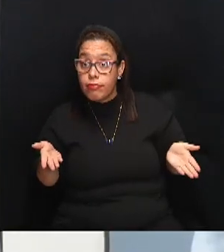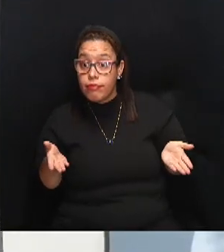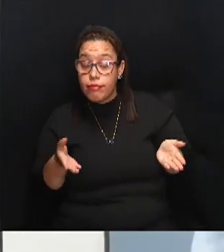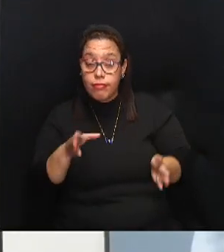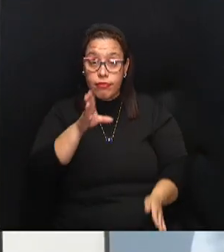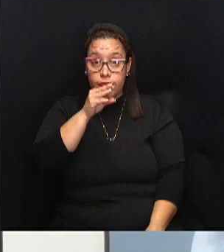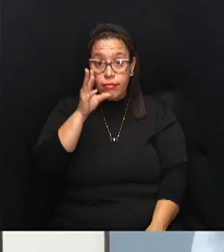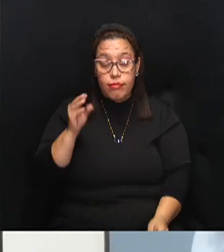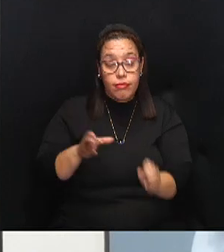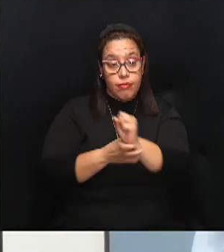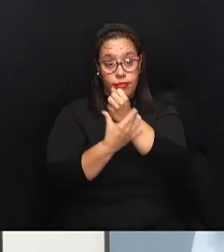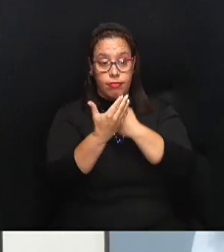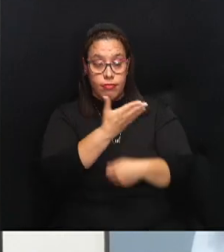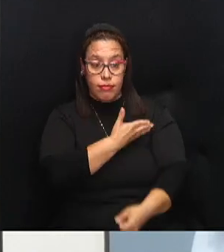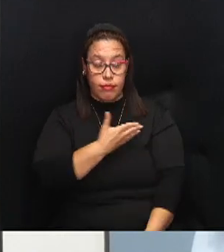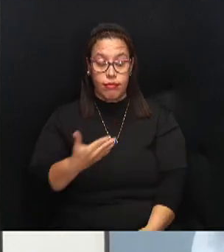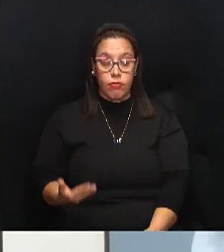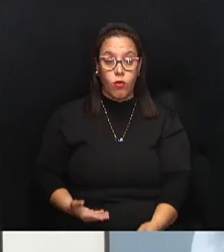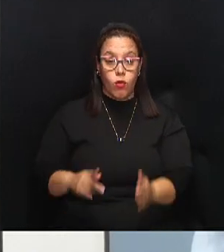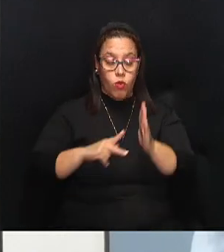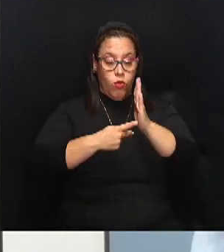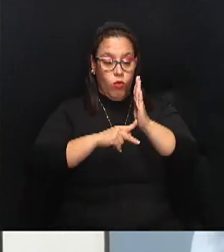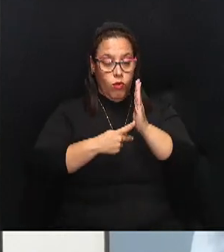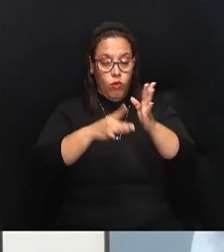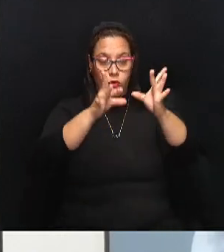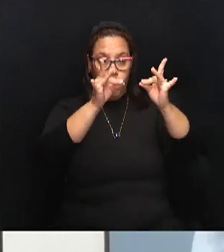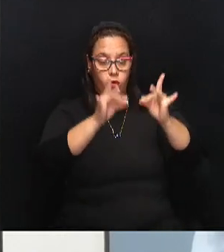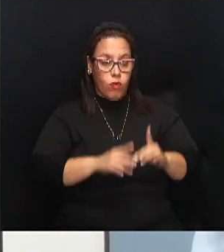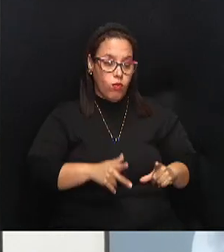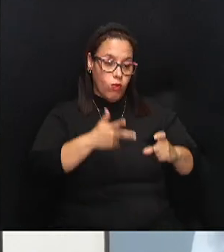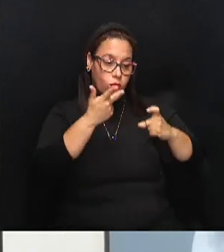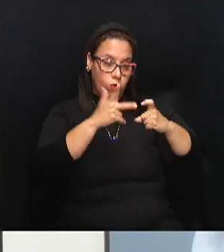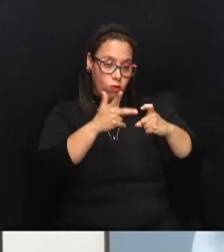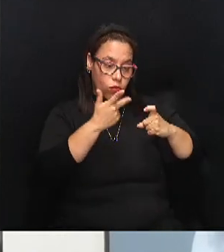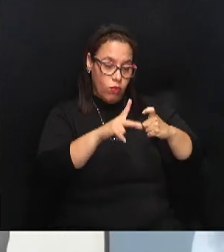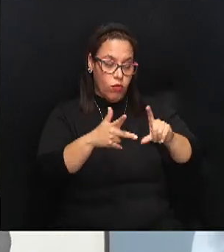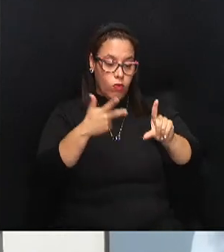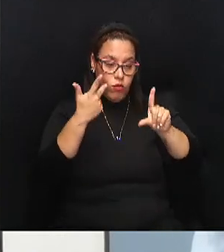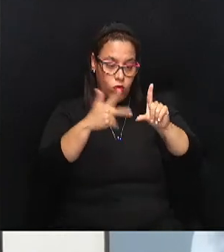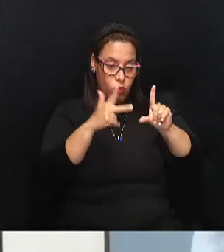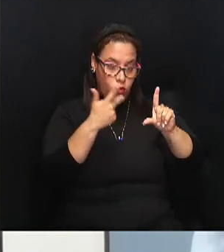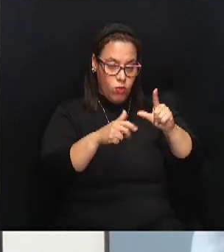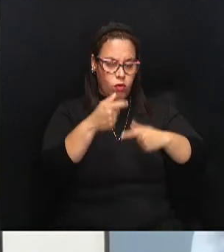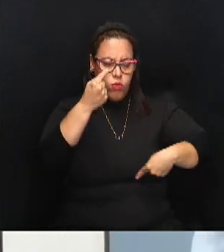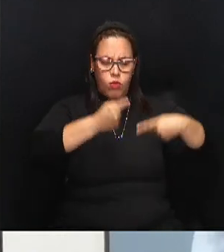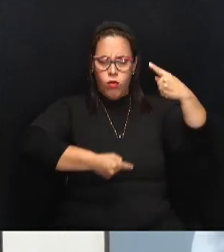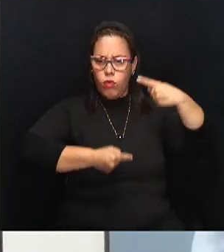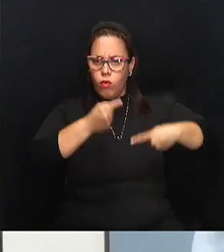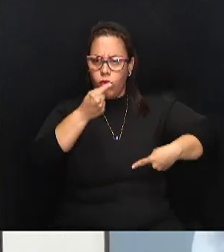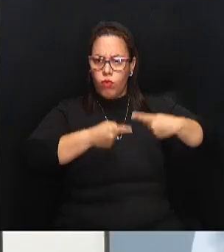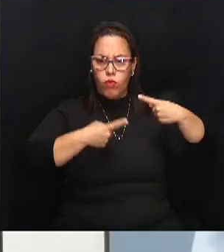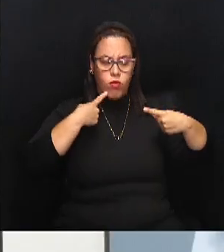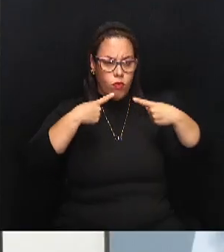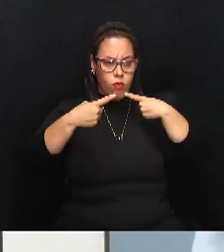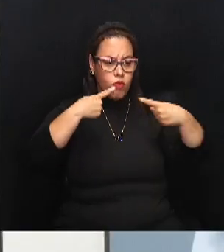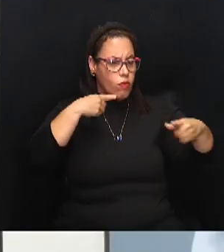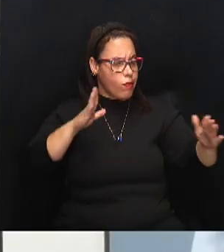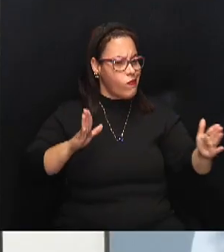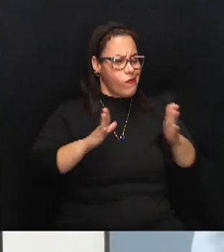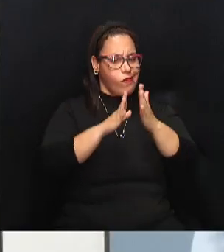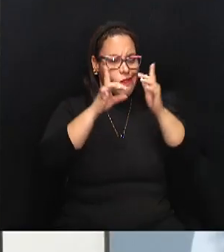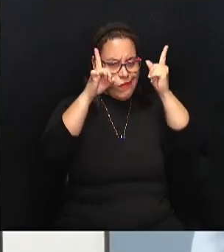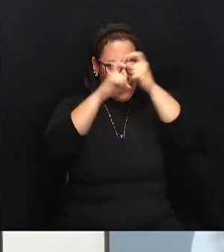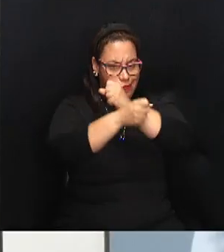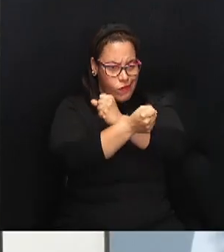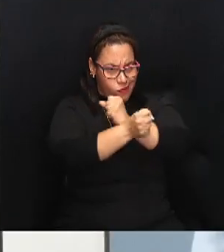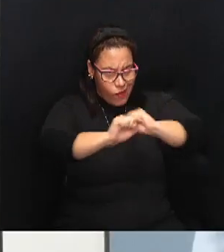da área de segurança pública, sindicato, especialista, o executivo, o legislativo, para debater e enfrentar algumas